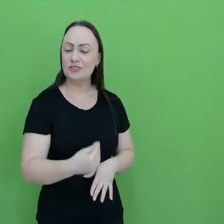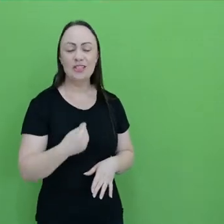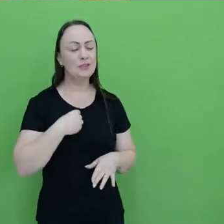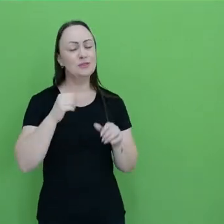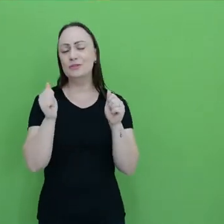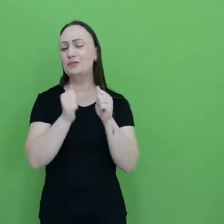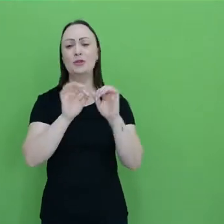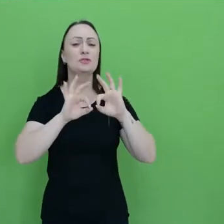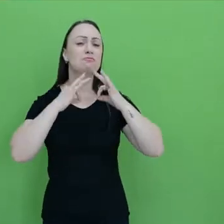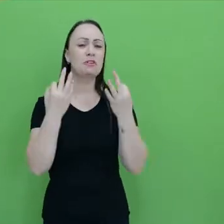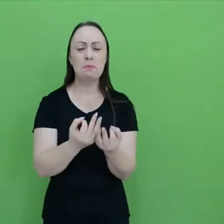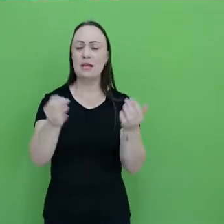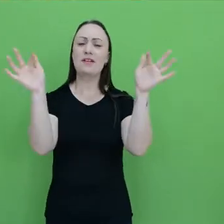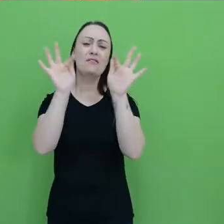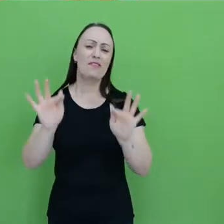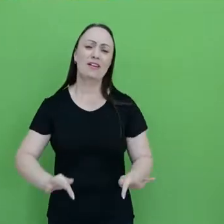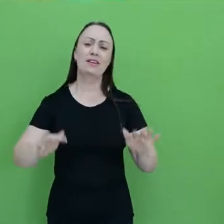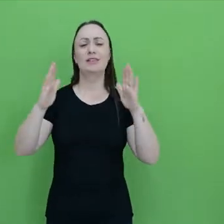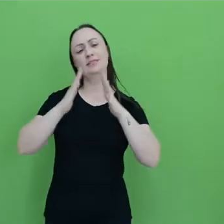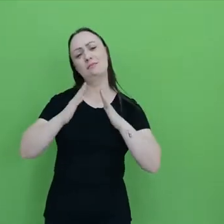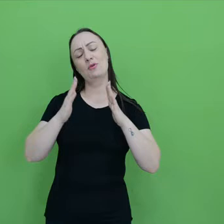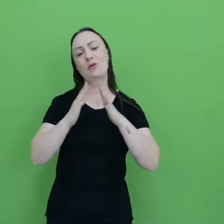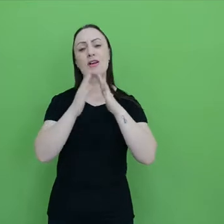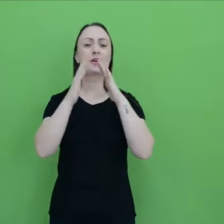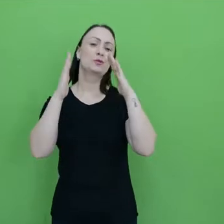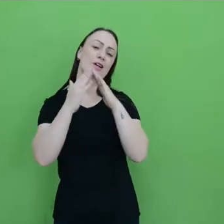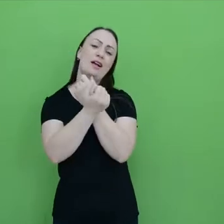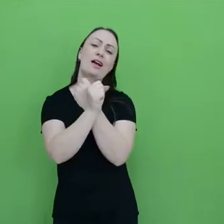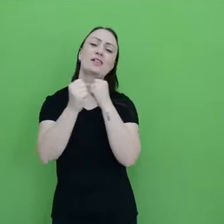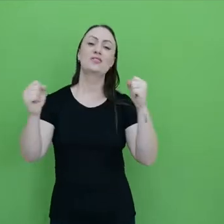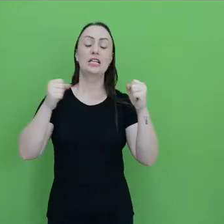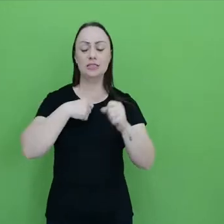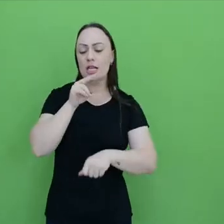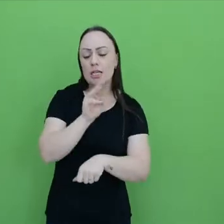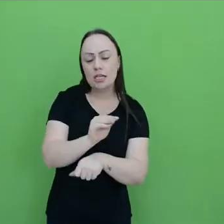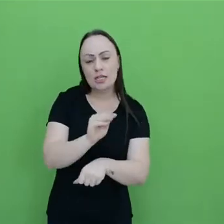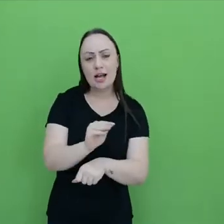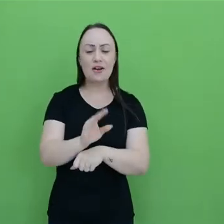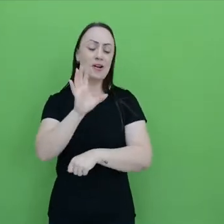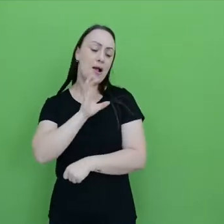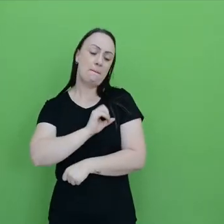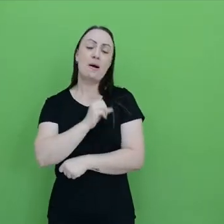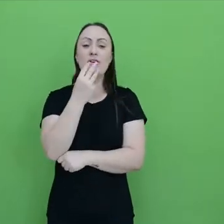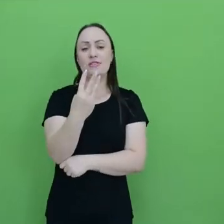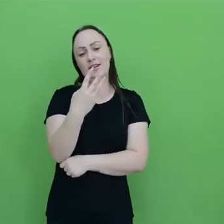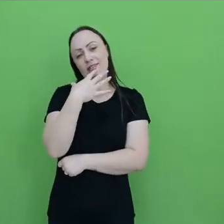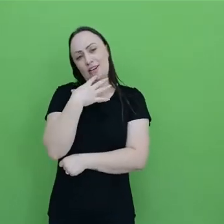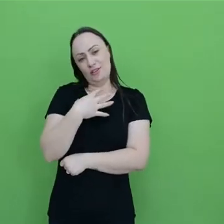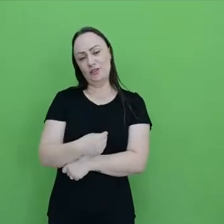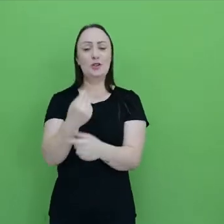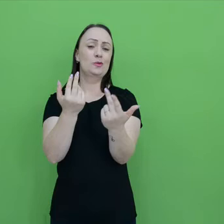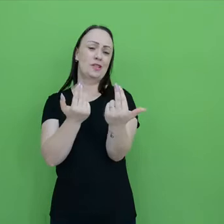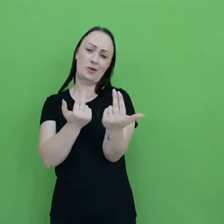muito felizes, vivendo naquela mansão, e que ele criava e amava as 3 crianças como